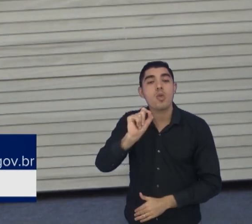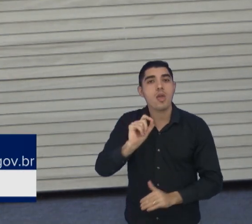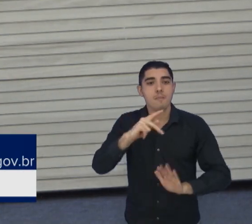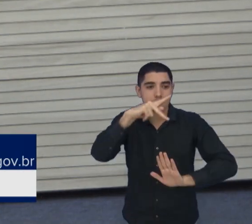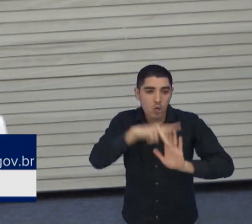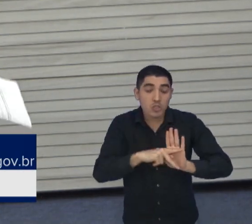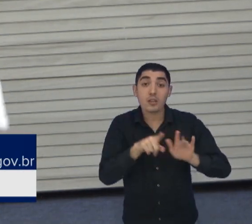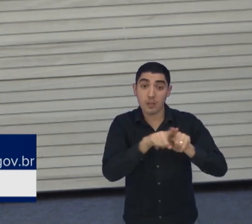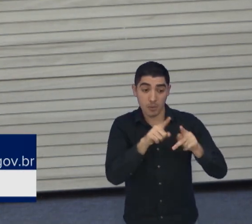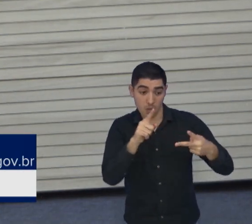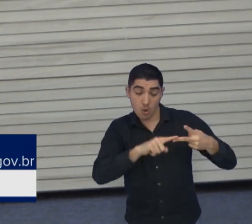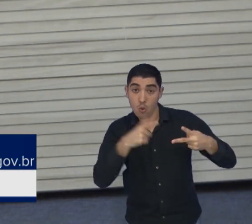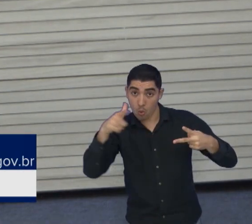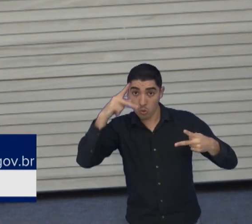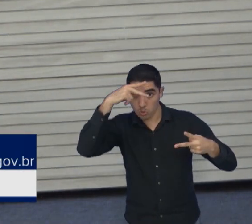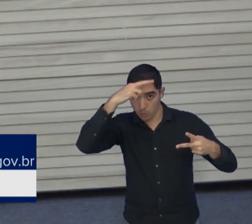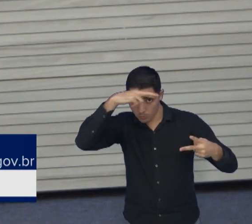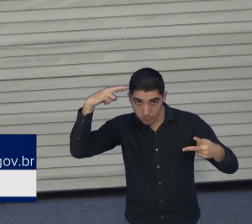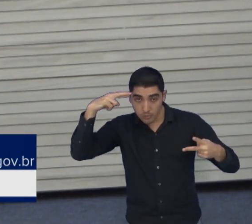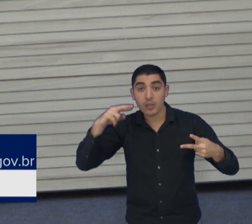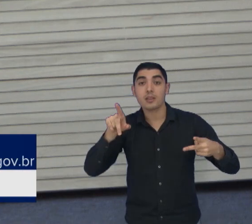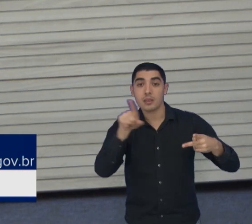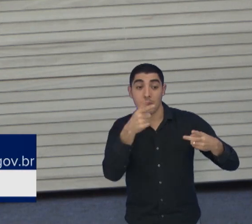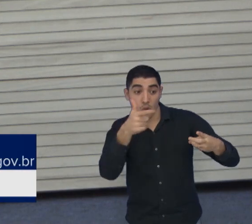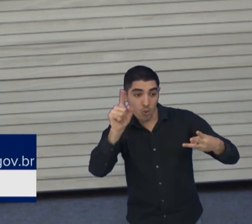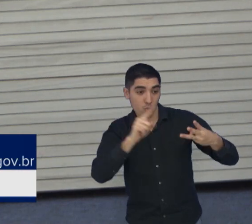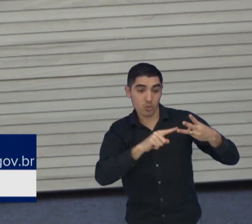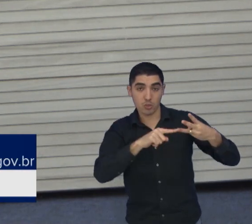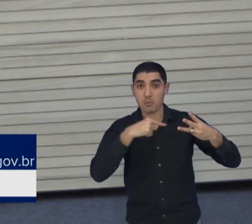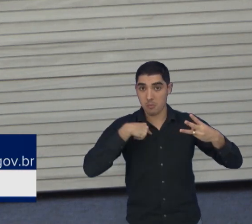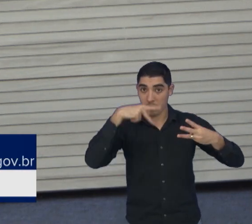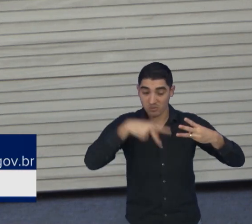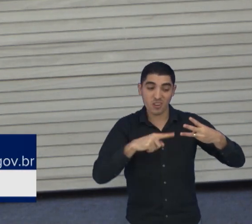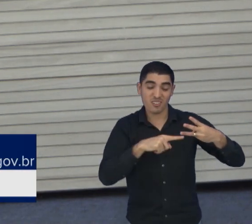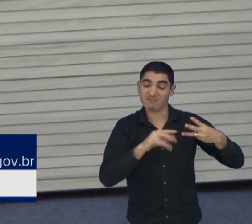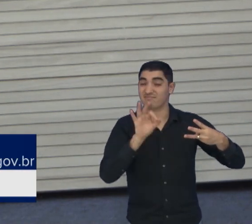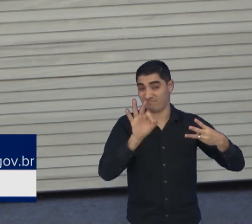projeto do Chagas e o outro meu projeto, que provavelmente também vai ser